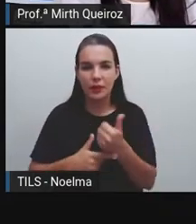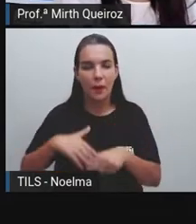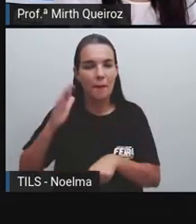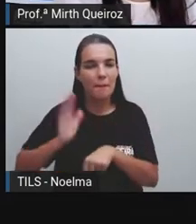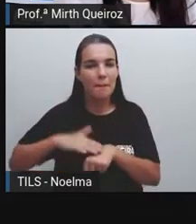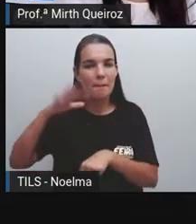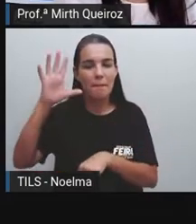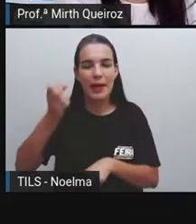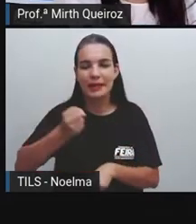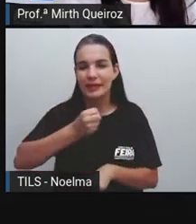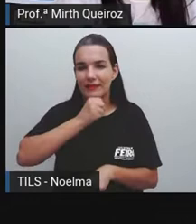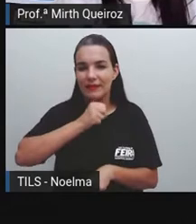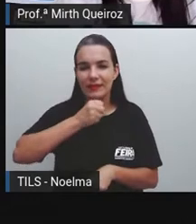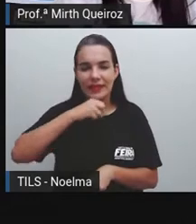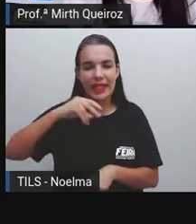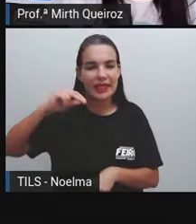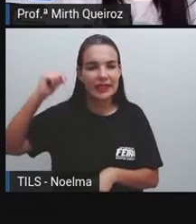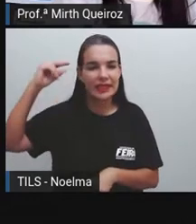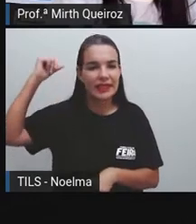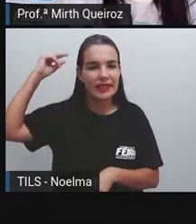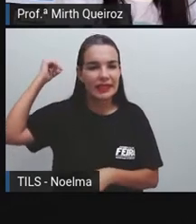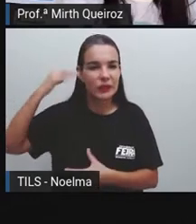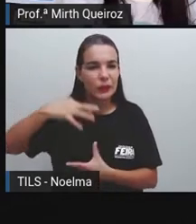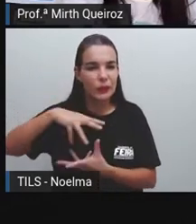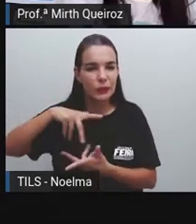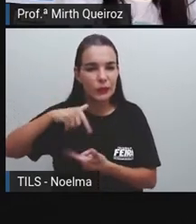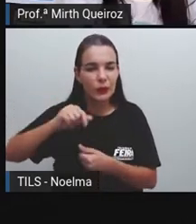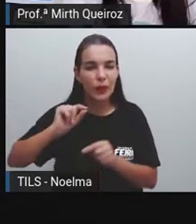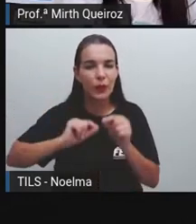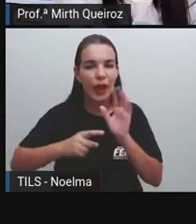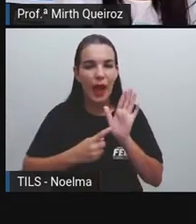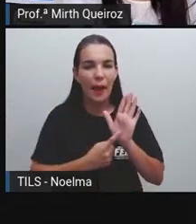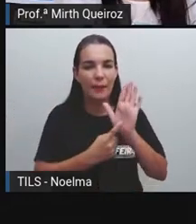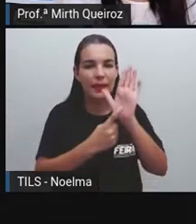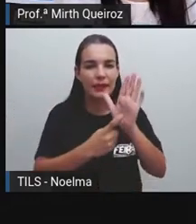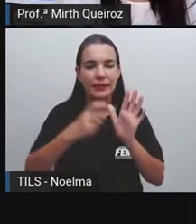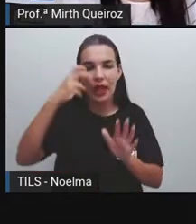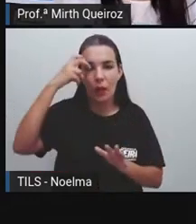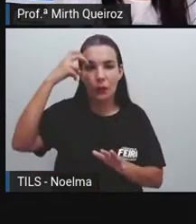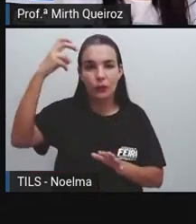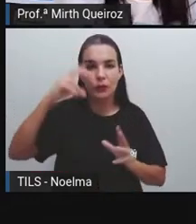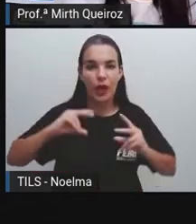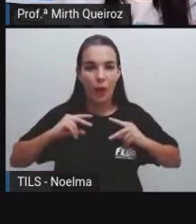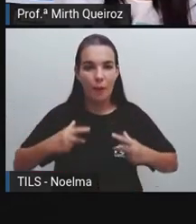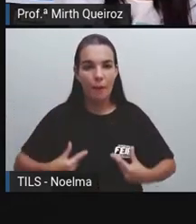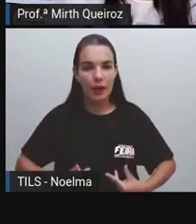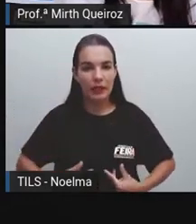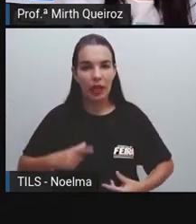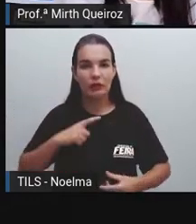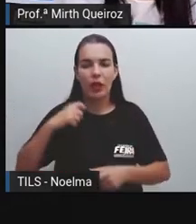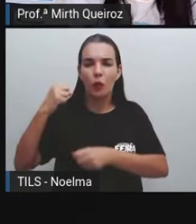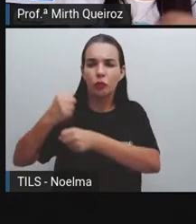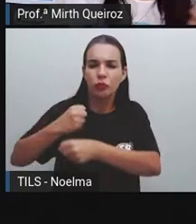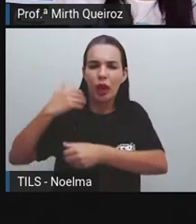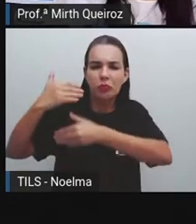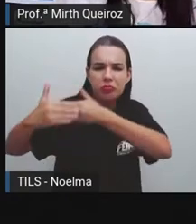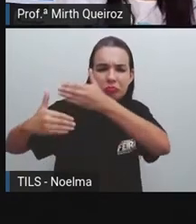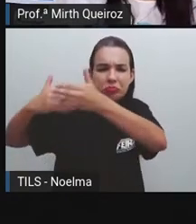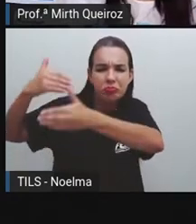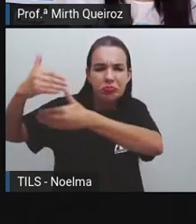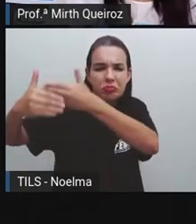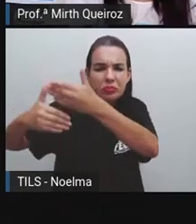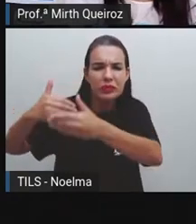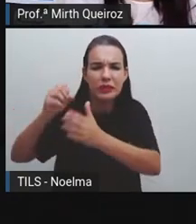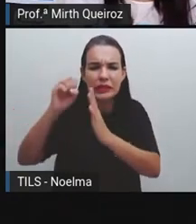mais antigas do mundo. Ele representa a cultura humana, foi sendo construído ao longo